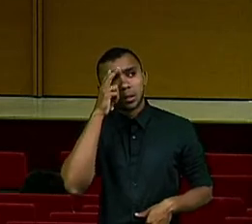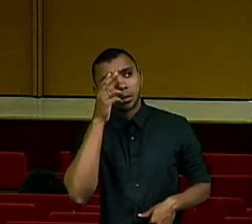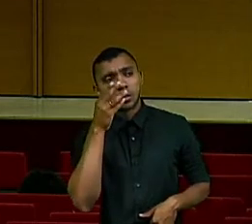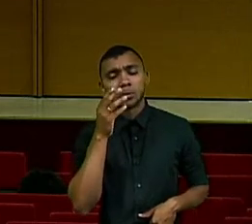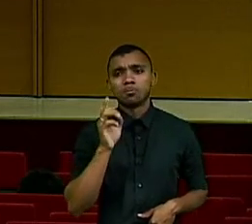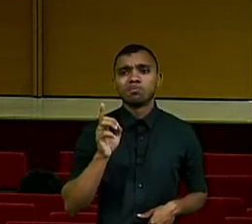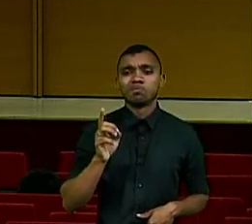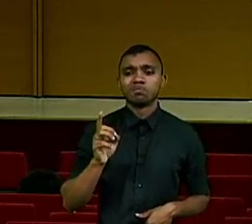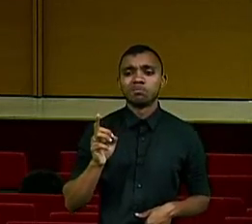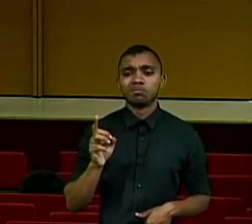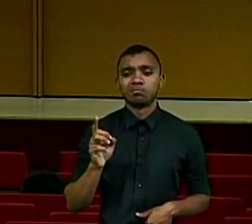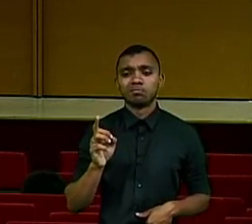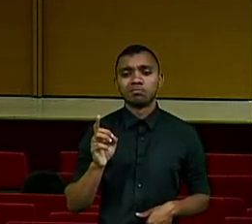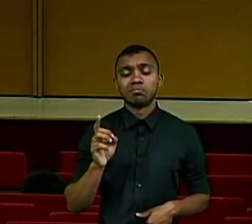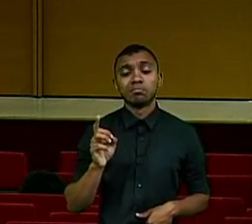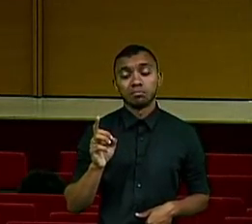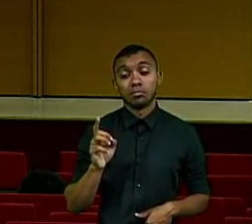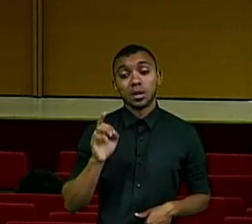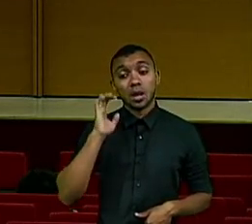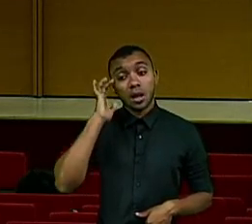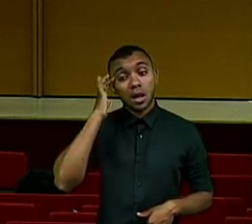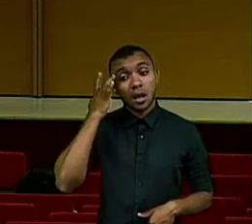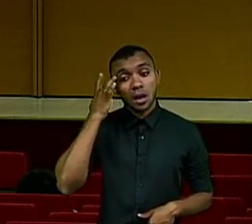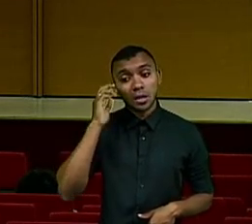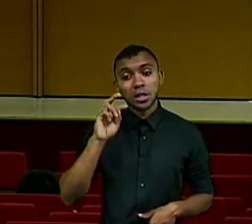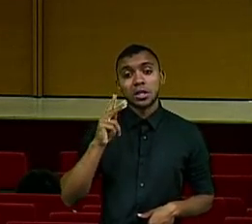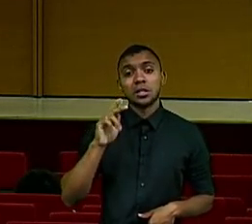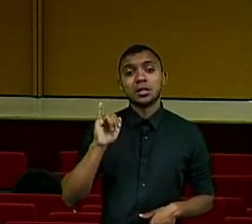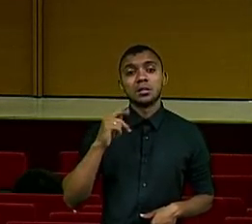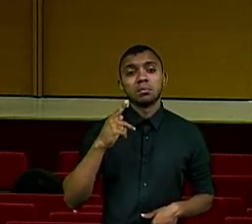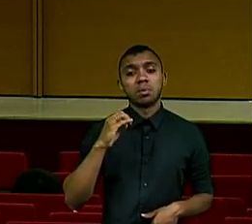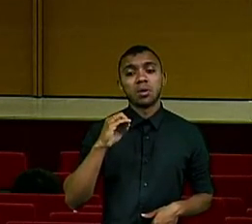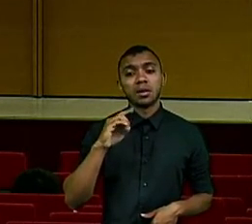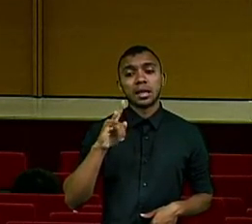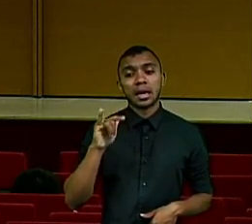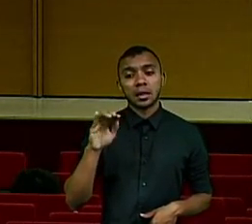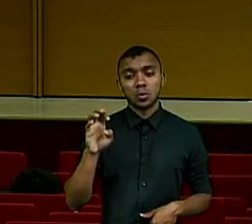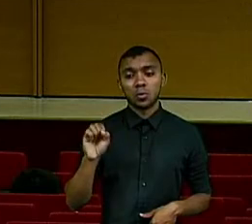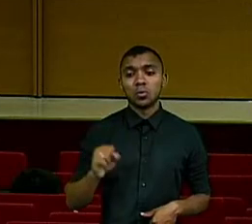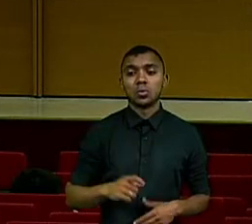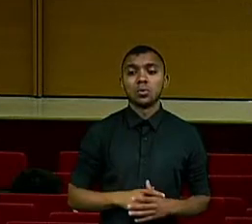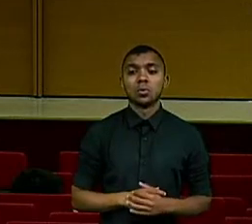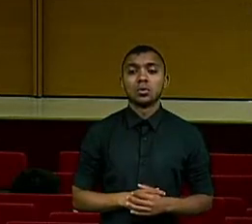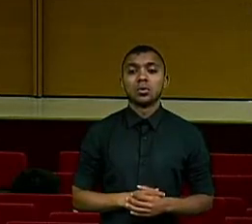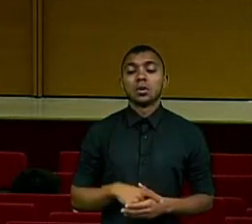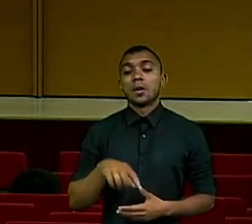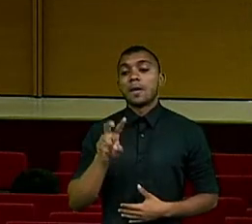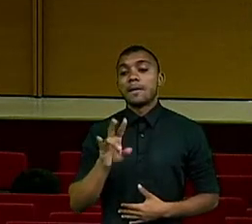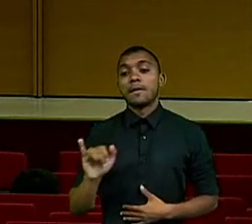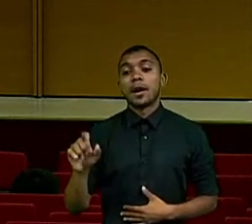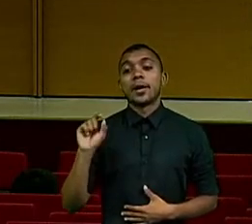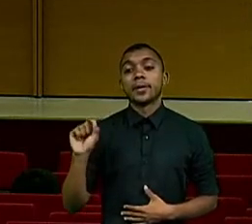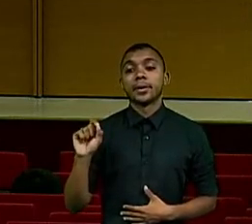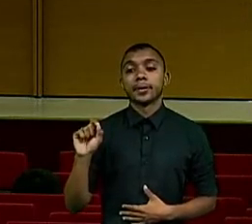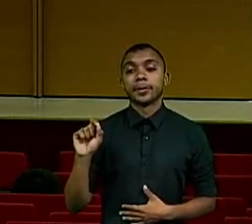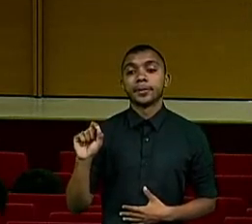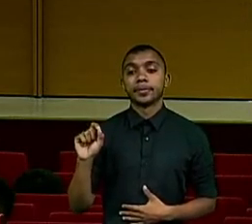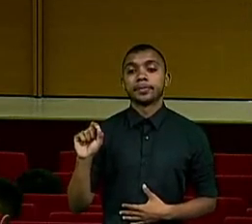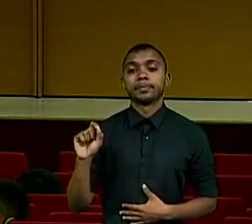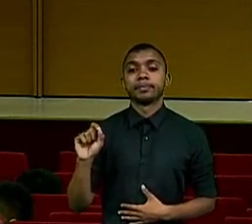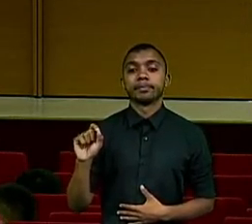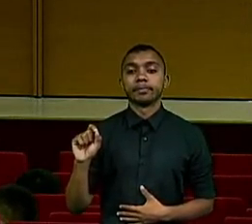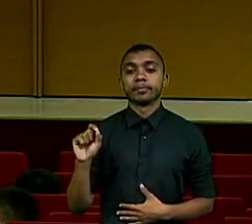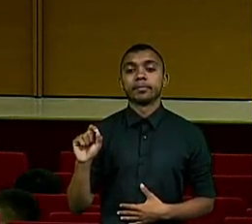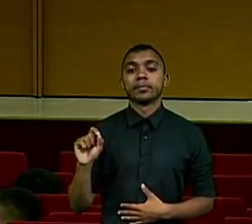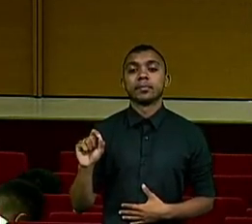você vai me pedir demais mas se eu não me engano é hipotálamo que vai ter lá uma função de